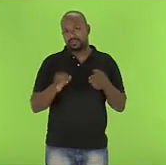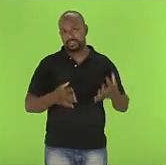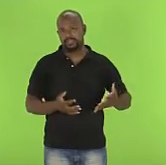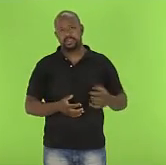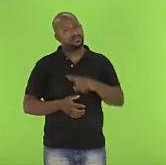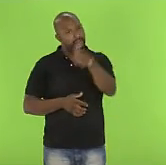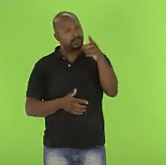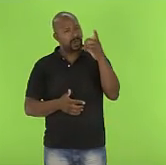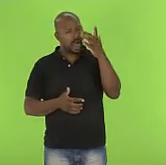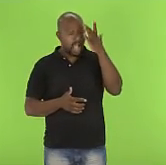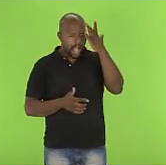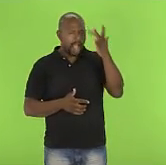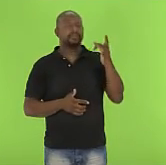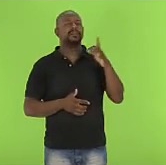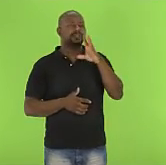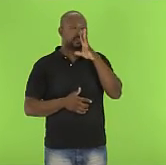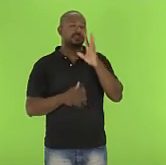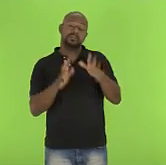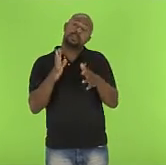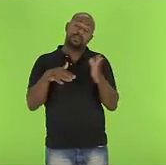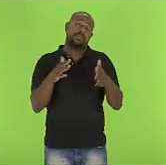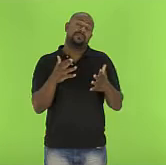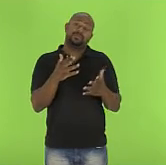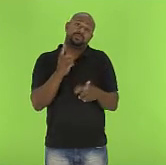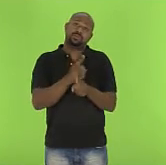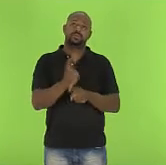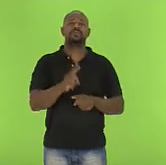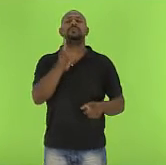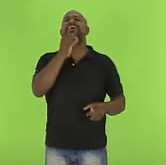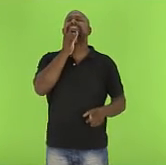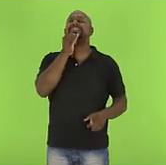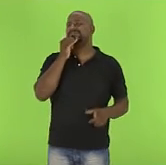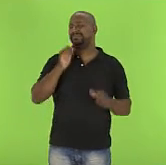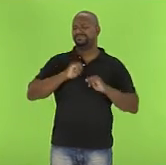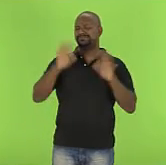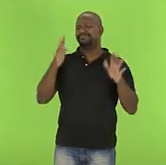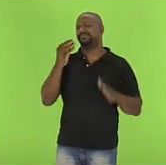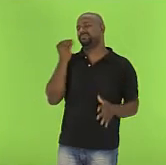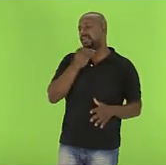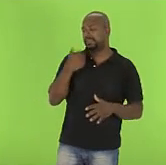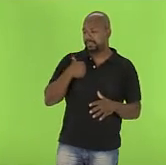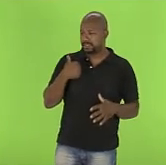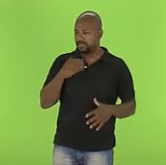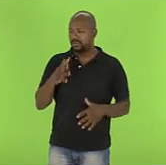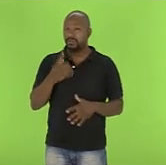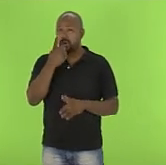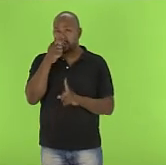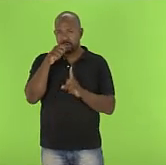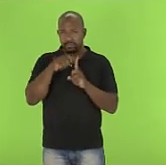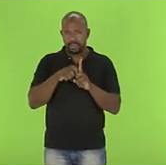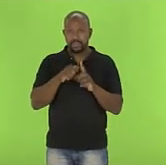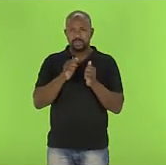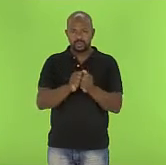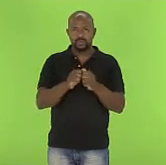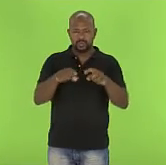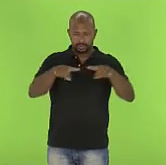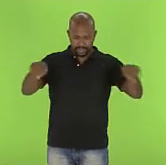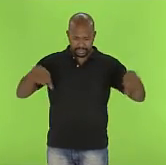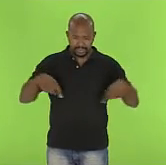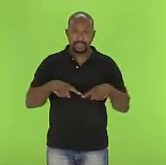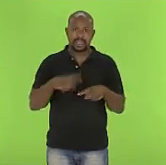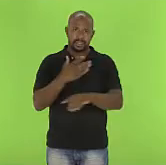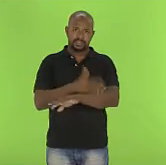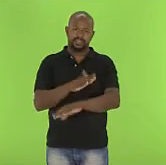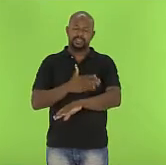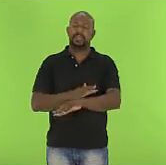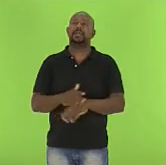fazendo. E vocês vão descobrir isso assistindo, e talvez nem descubram, né? Porque... Vou dar um exemplo muito claro disso. Eu passei um mês com o elenco numa sala